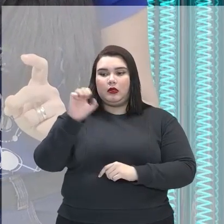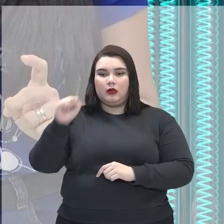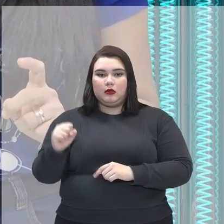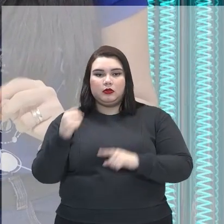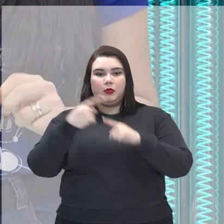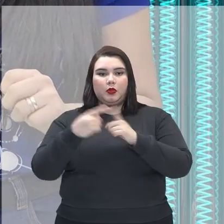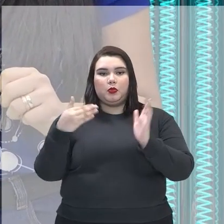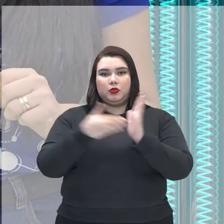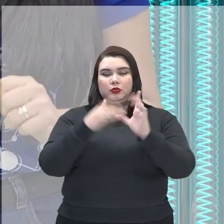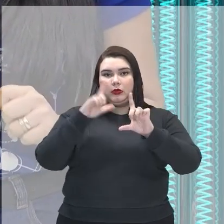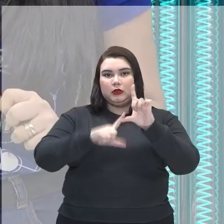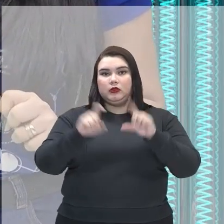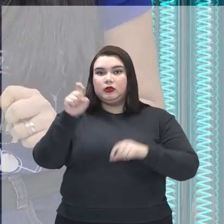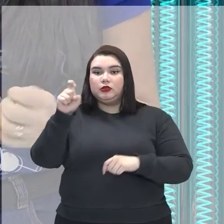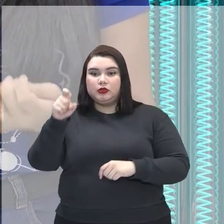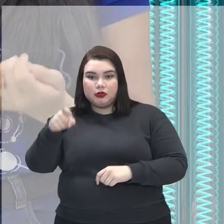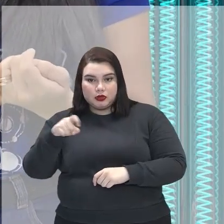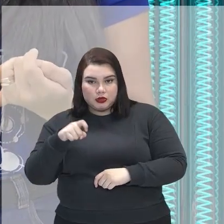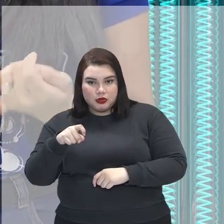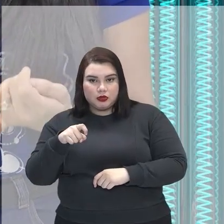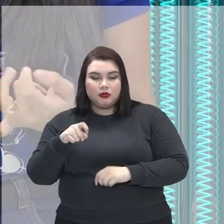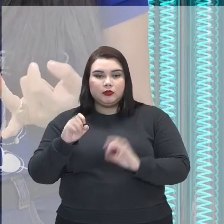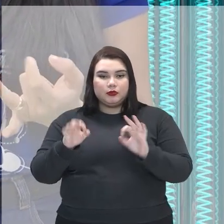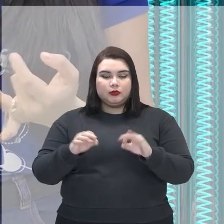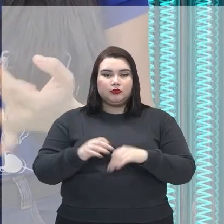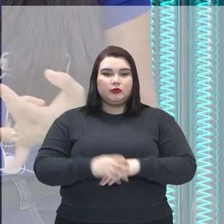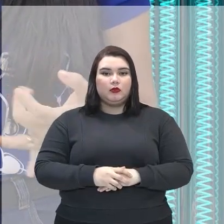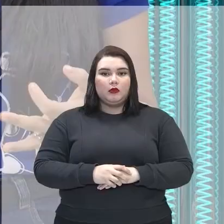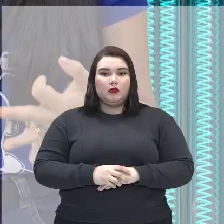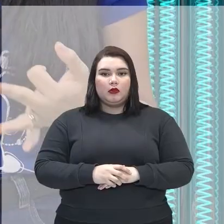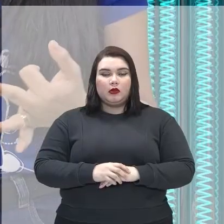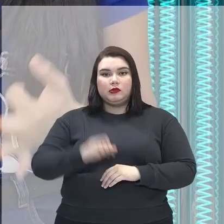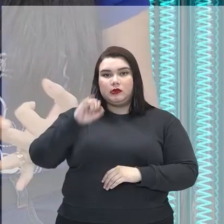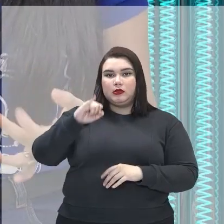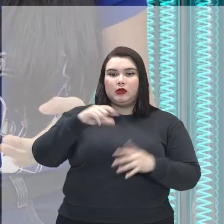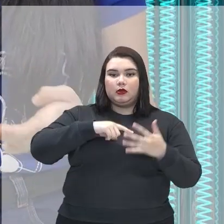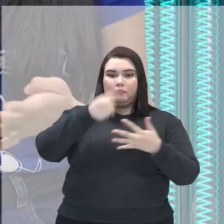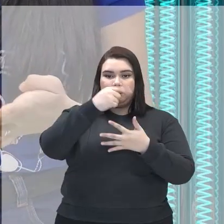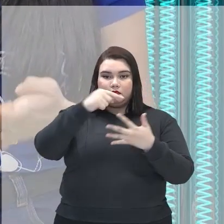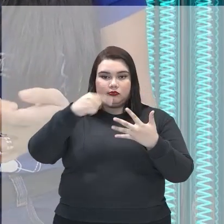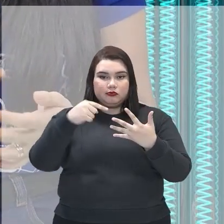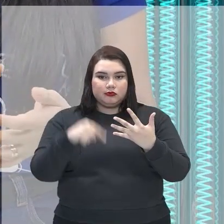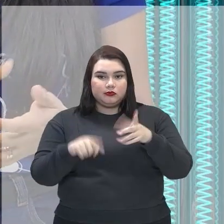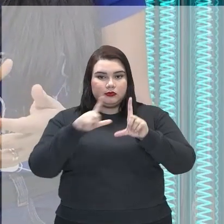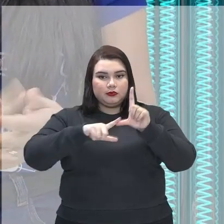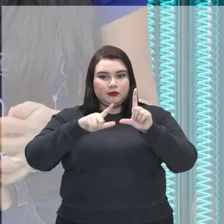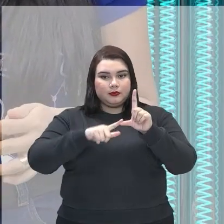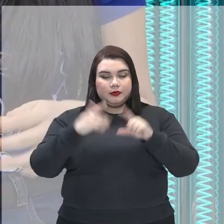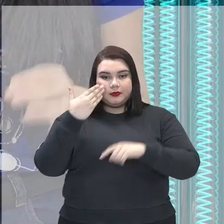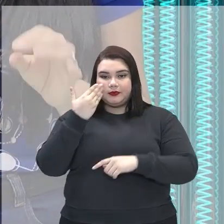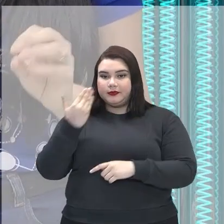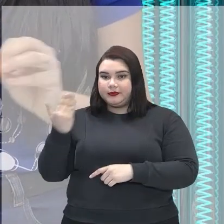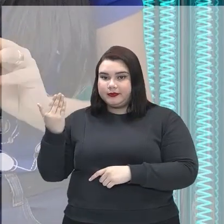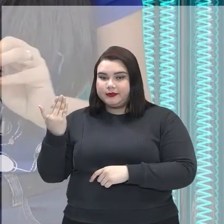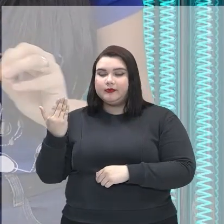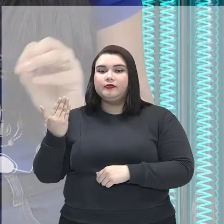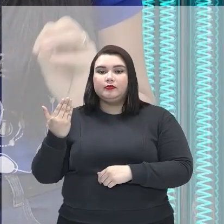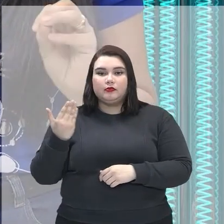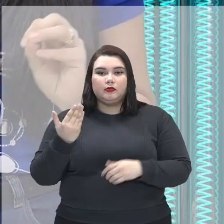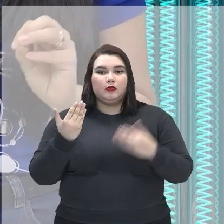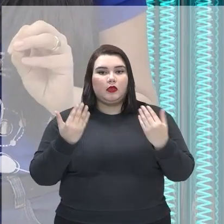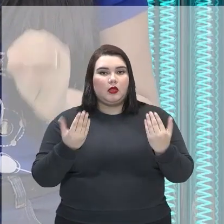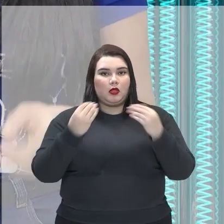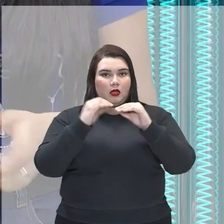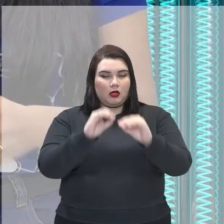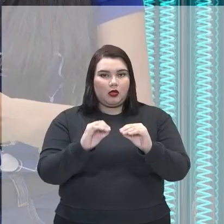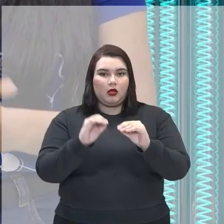em X. E quando termina em S, X, Z, CH e SH, eu não acrescento